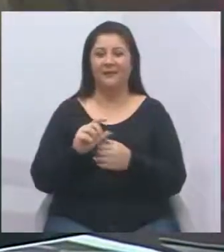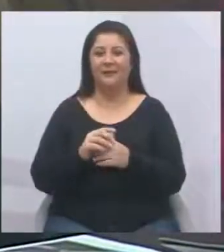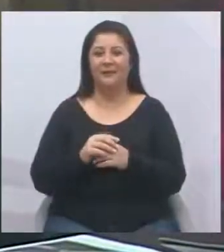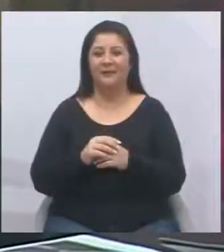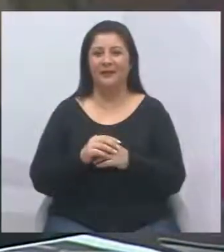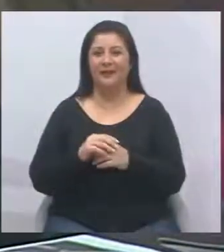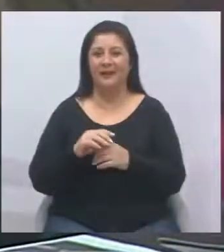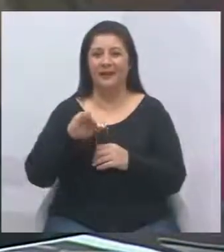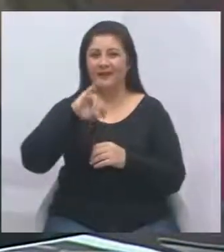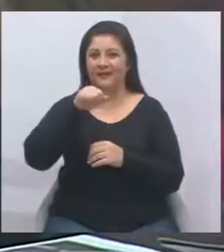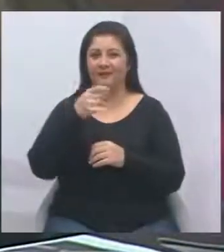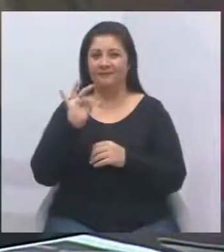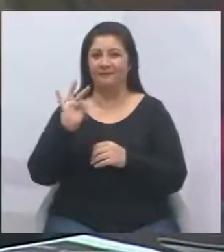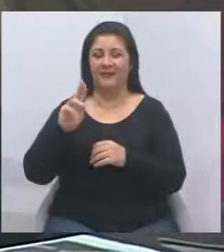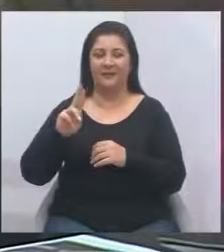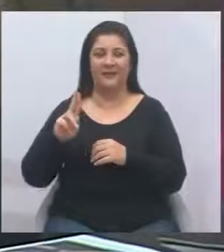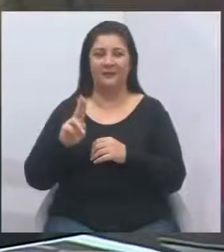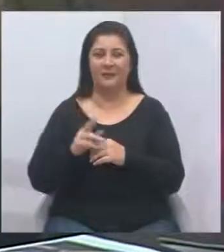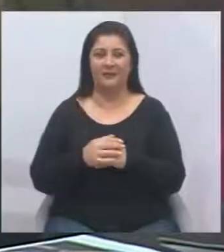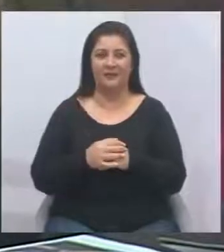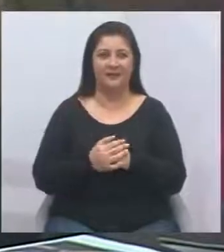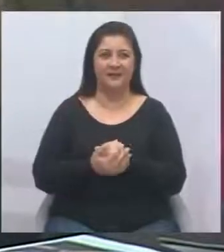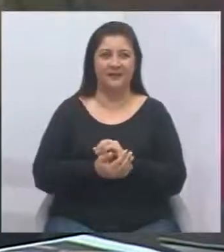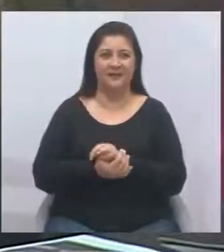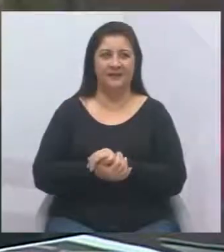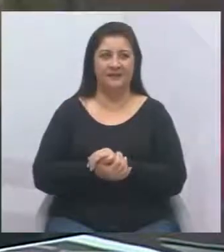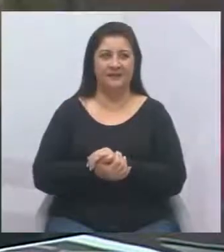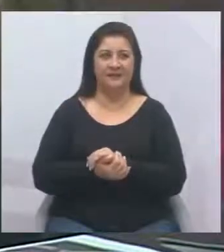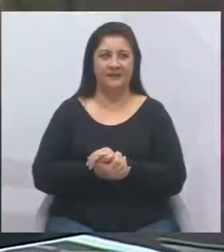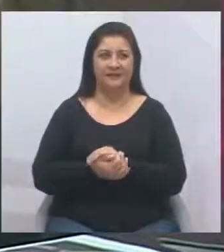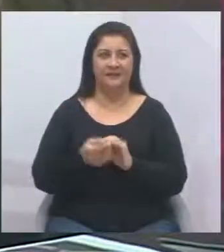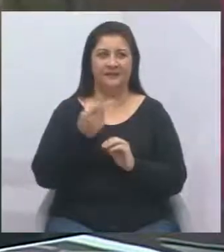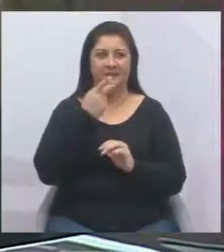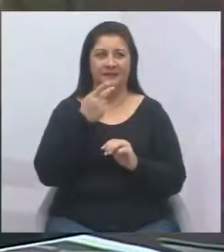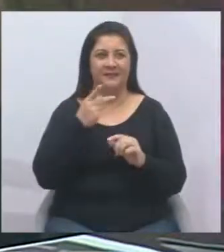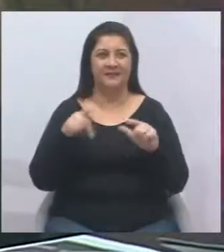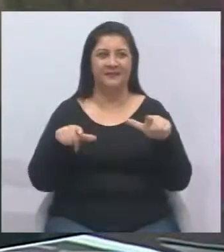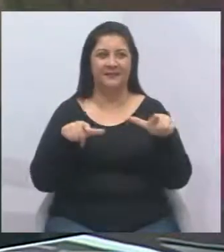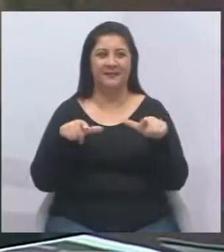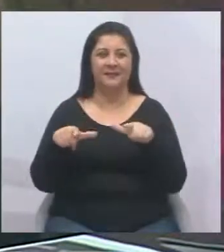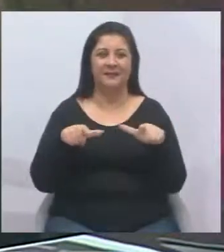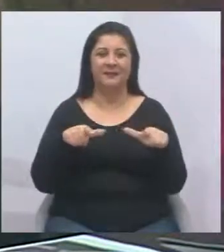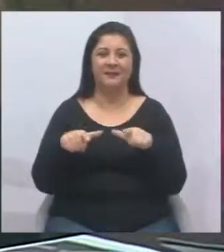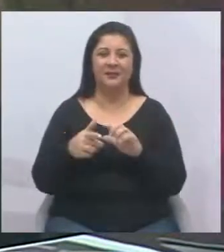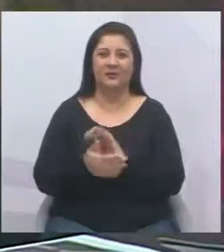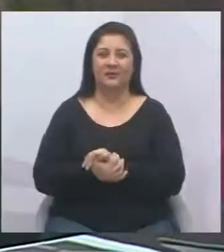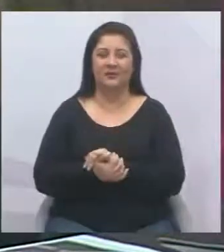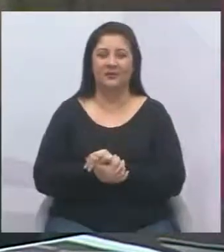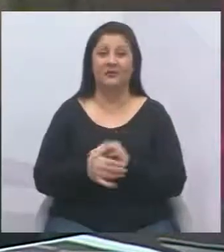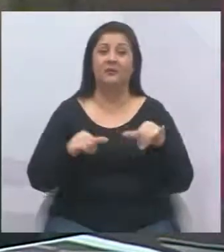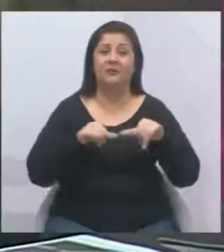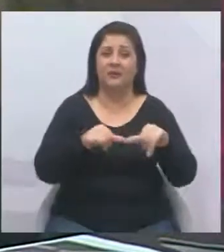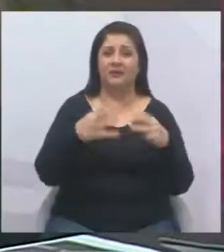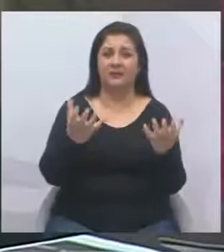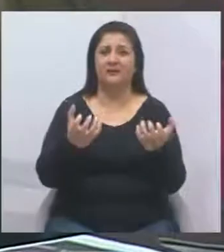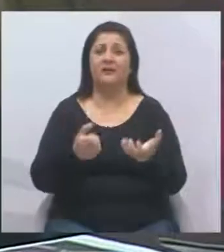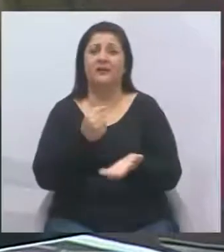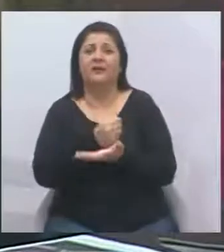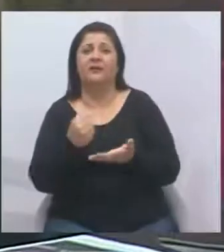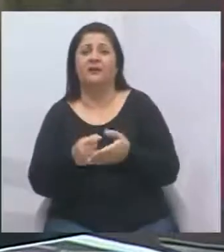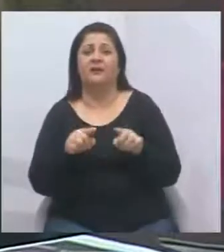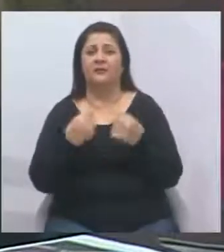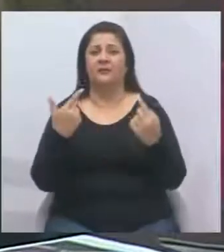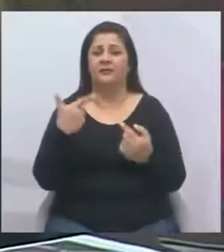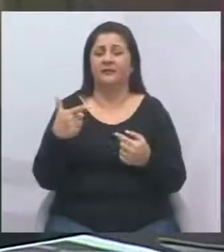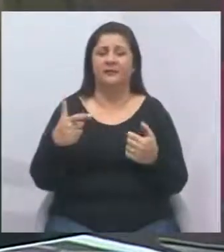de atender a população. E falando também aí de empregos, né? O Atacadão quer contratar, mas o ônibus não passa na porta, como é que é? Vai